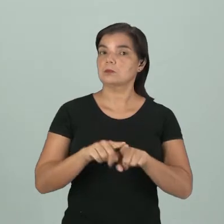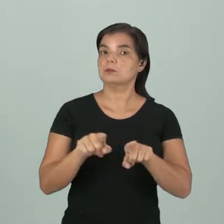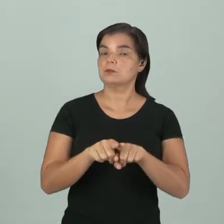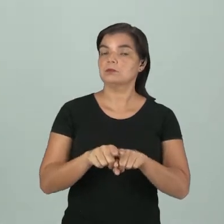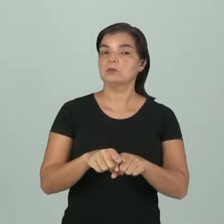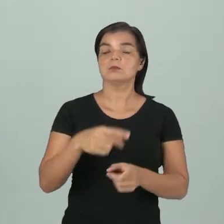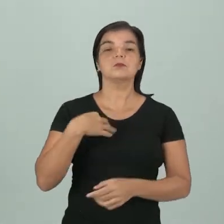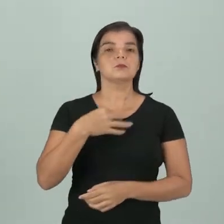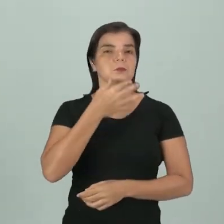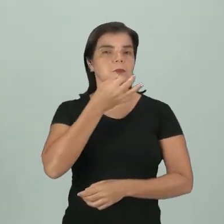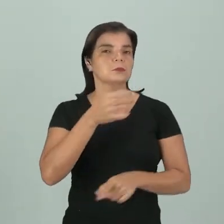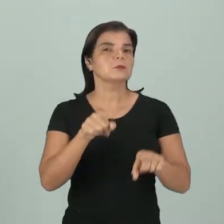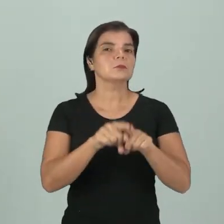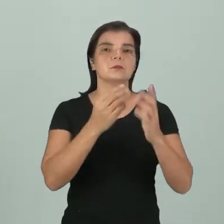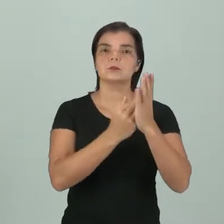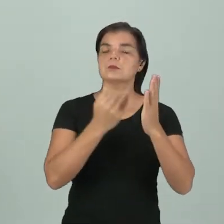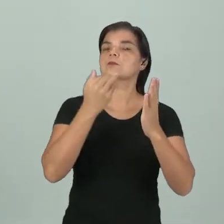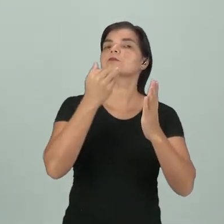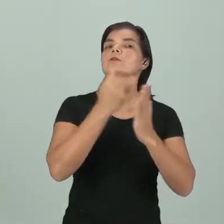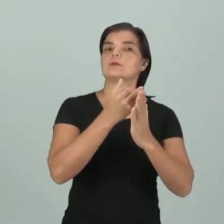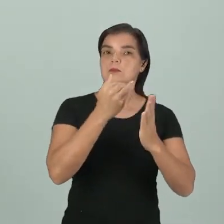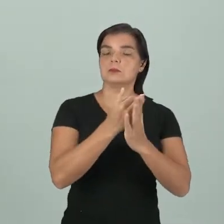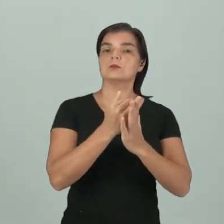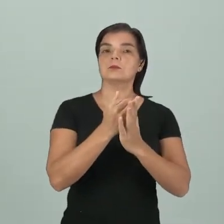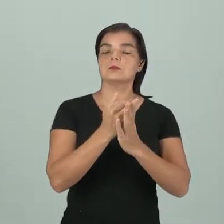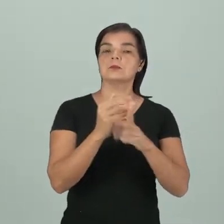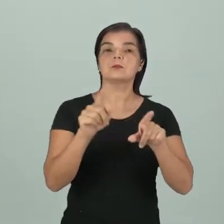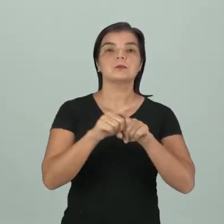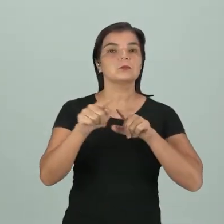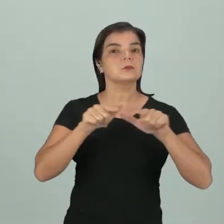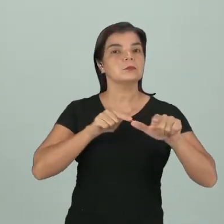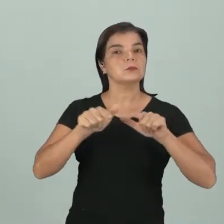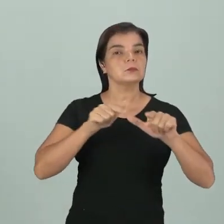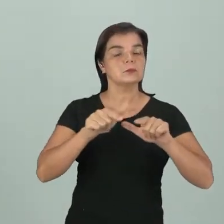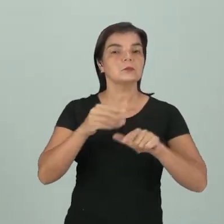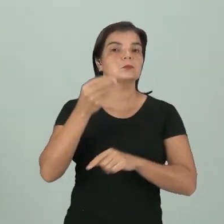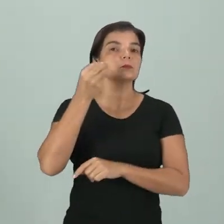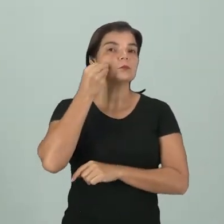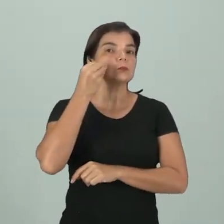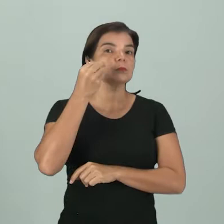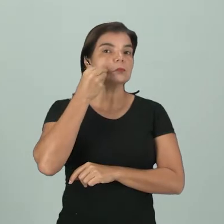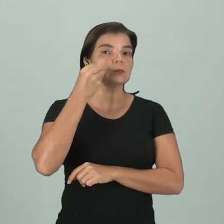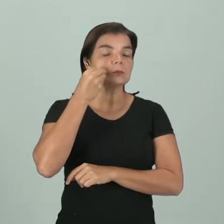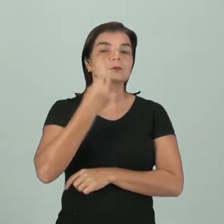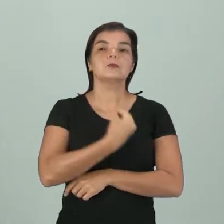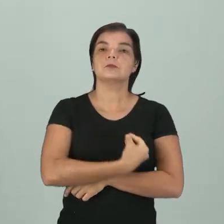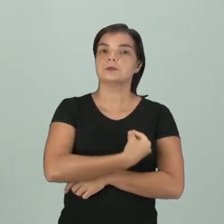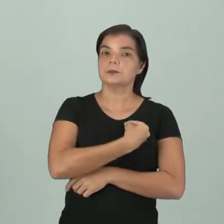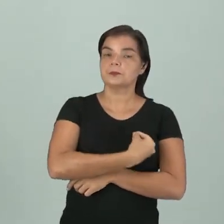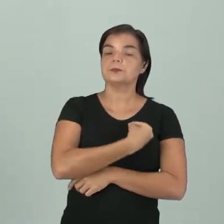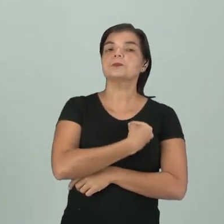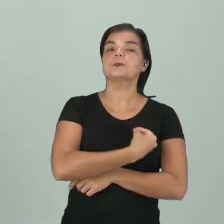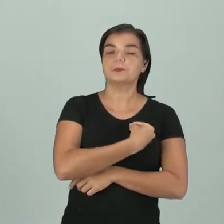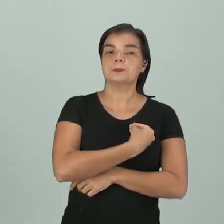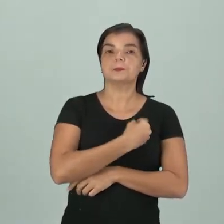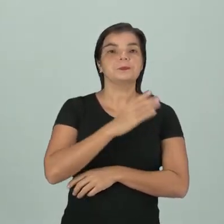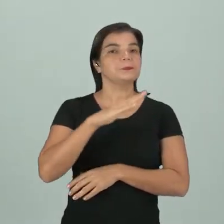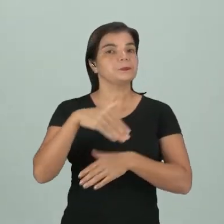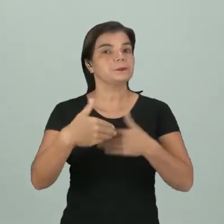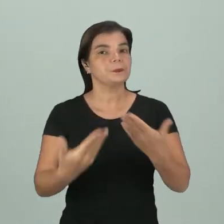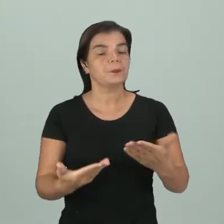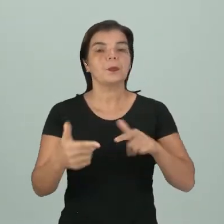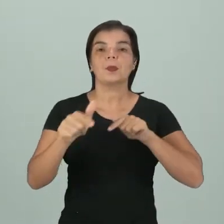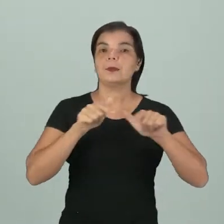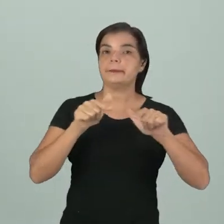independência, uma autonomia maior, porque você vai passar a trabalhar para tentar se sustentar e viver. Enfim,